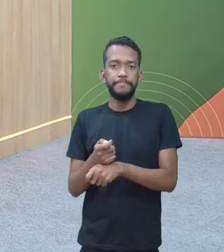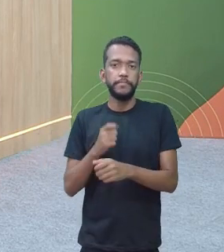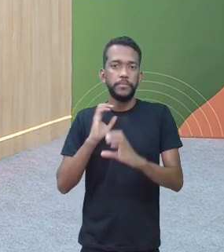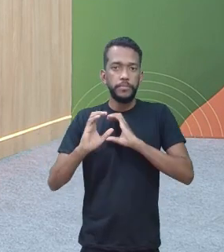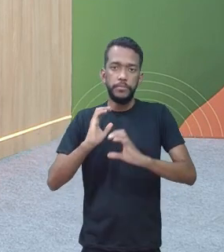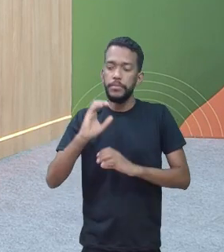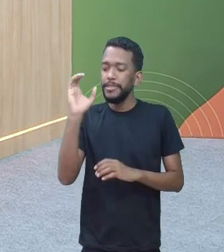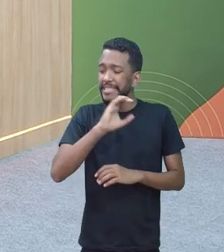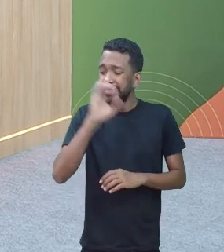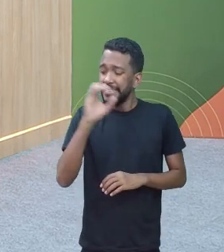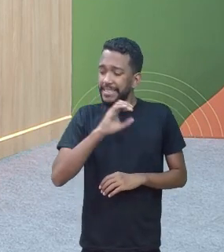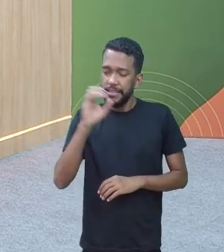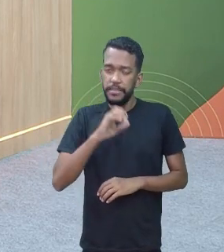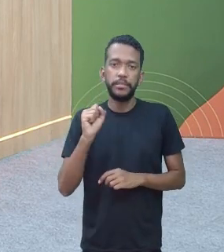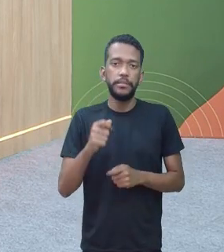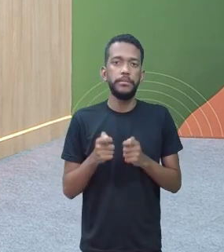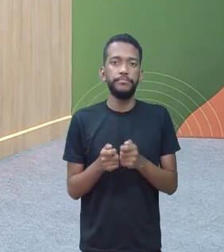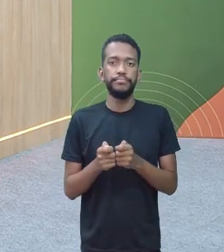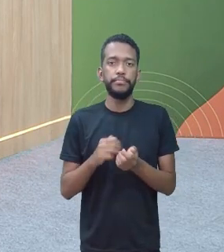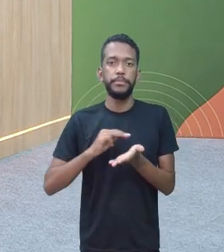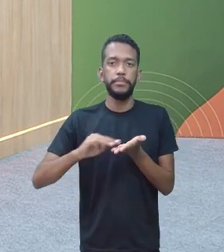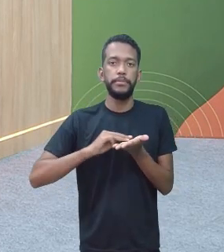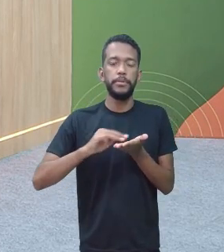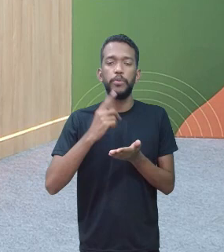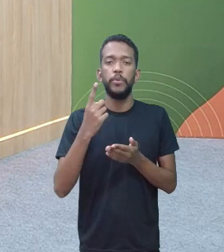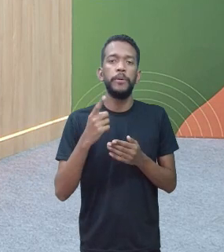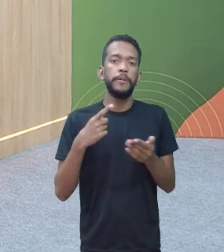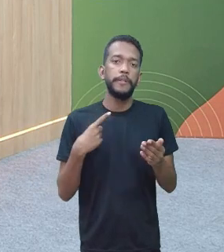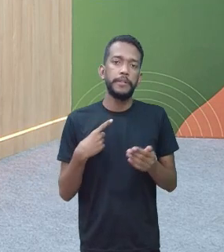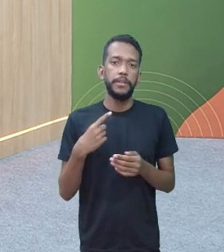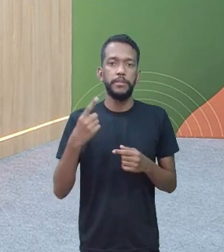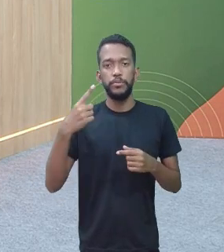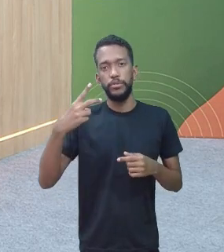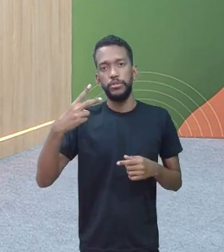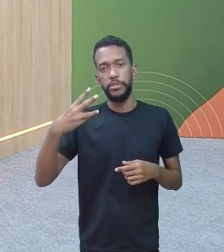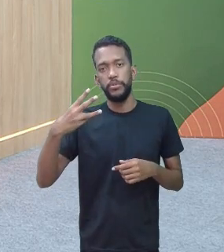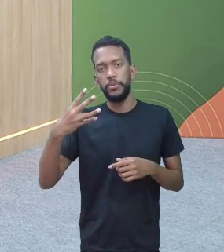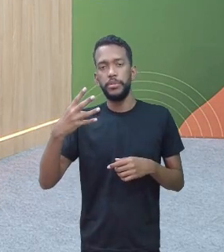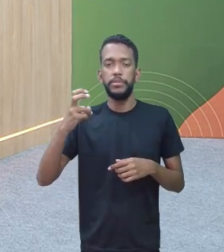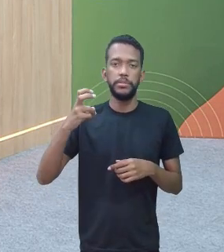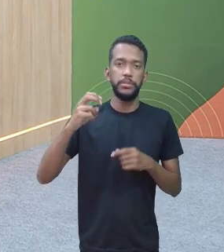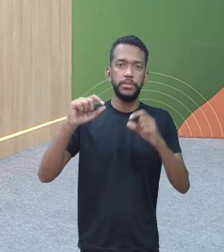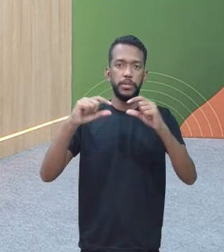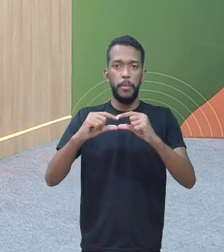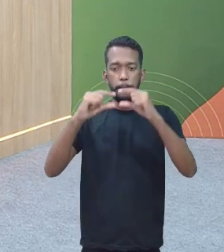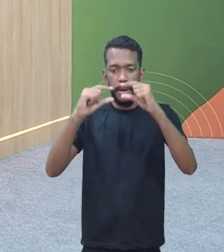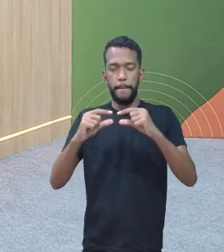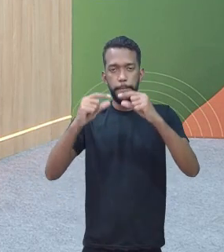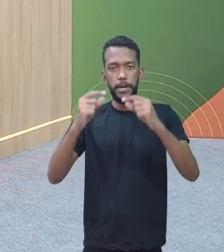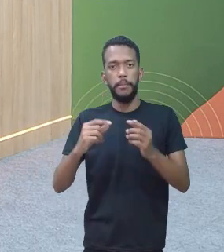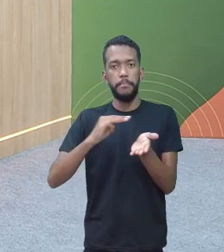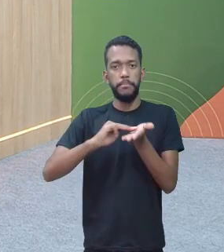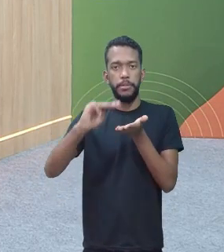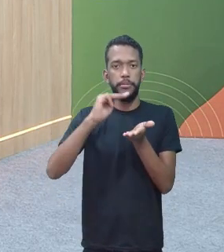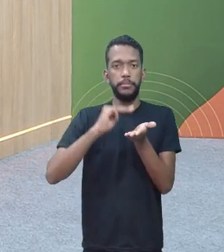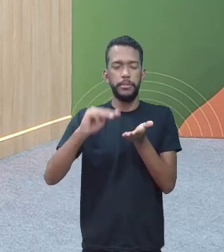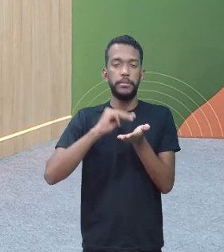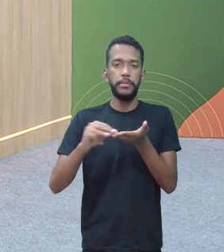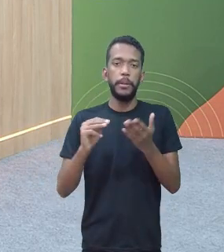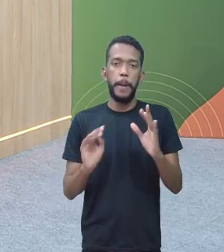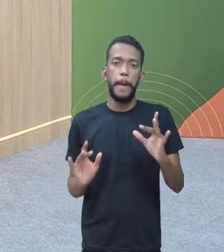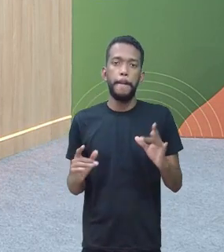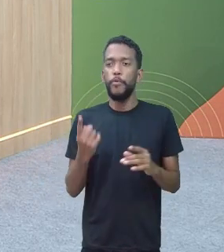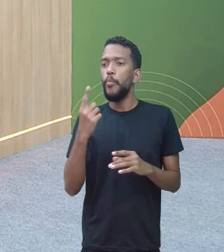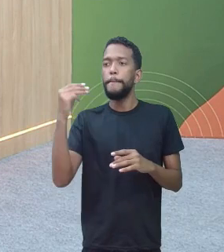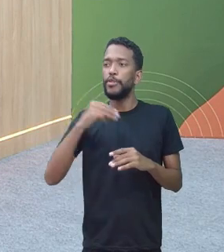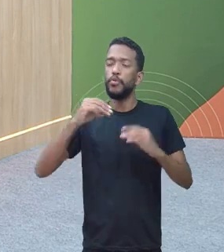muito rápida, né? Para comunicar, às vezes, uma informação, a gente manda 3, 4, 5 balões. A gente tem um somatório